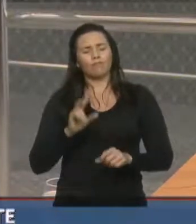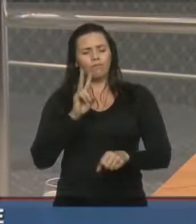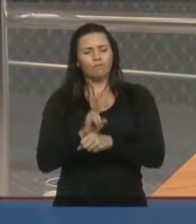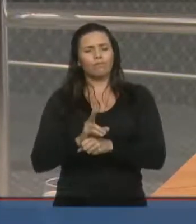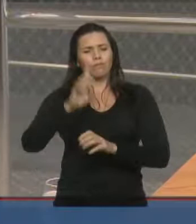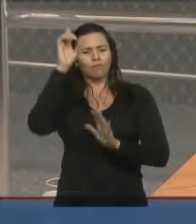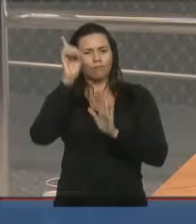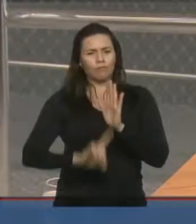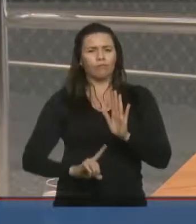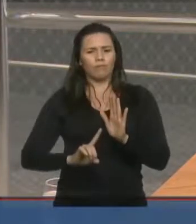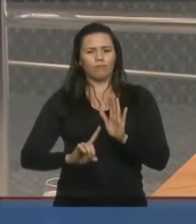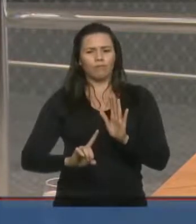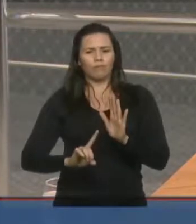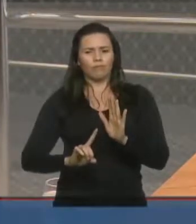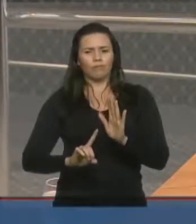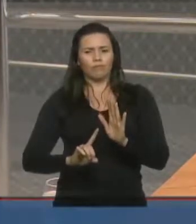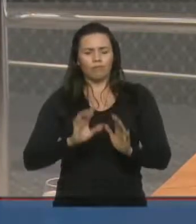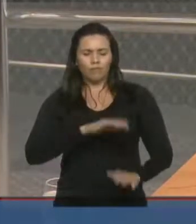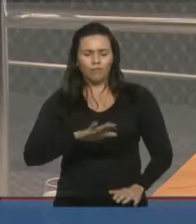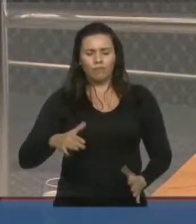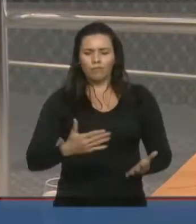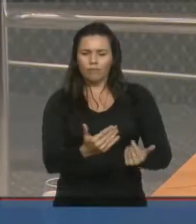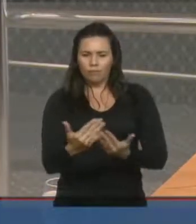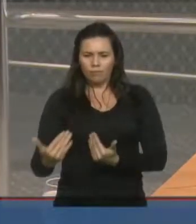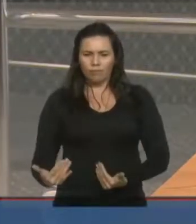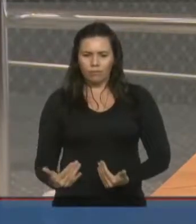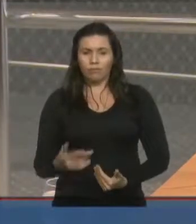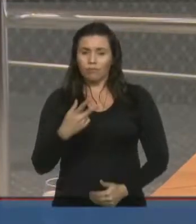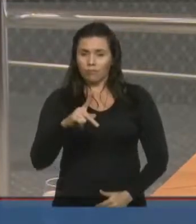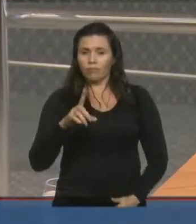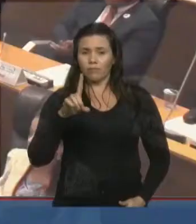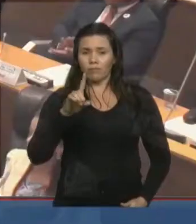dessas crianças e adolescentes. Muito obrigado, um bom dia a todos.